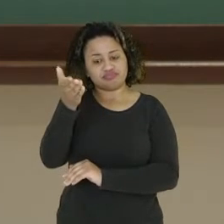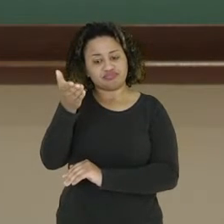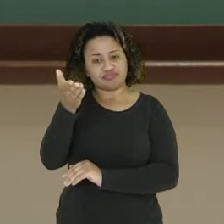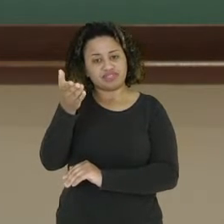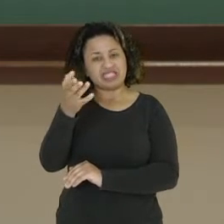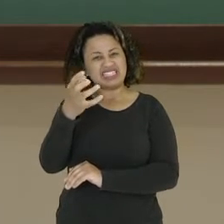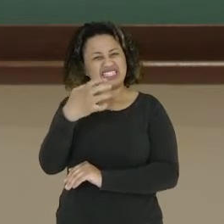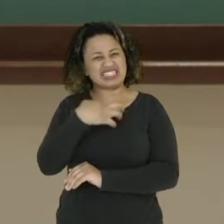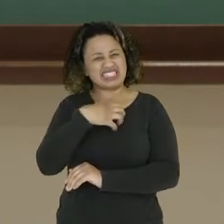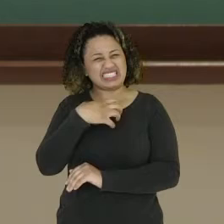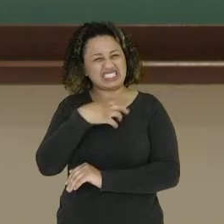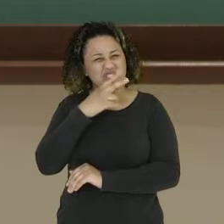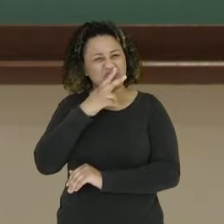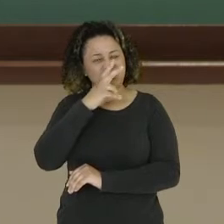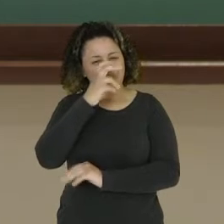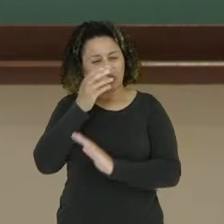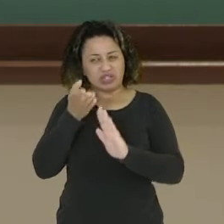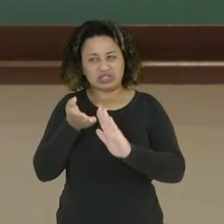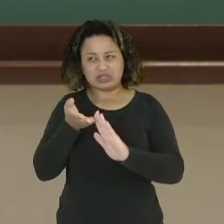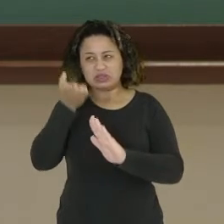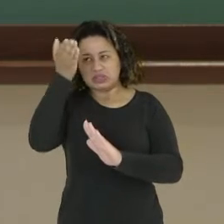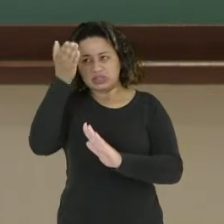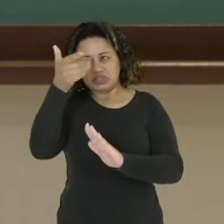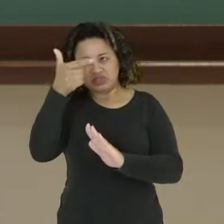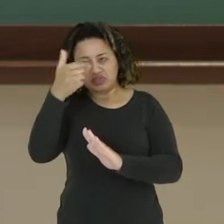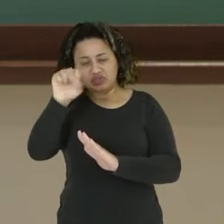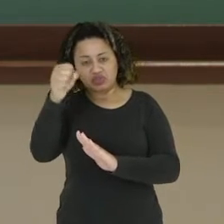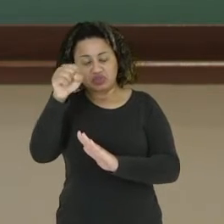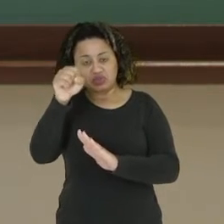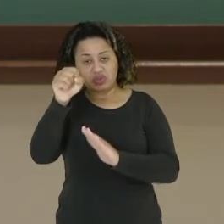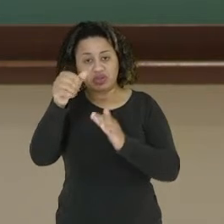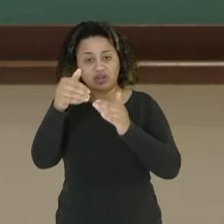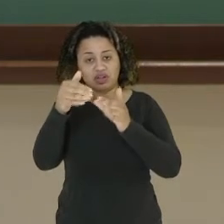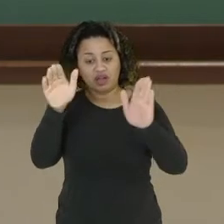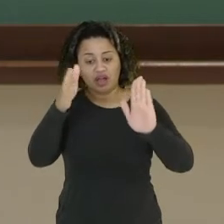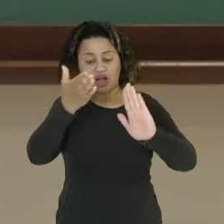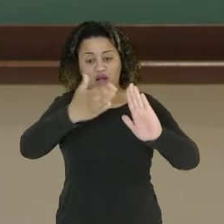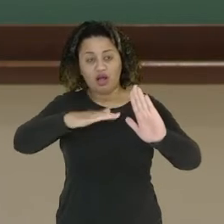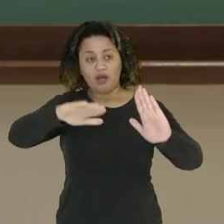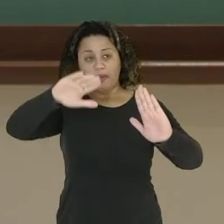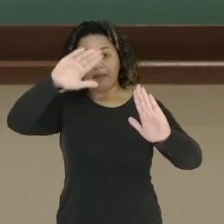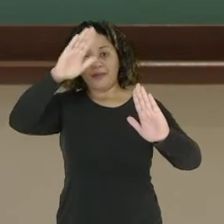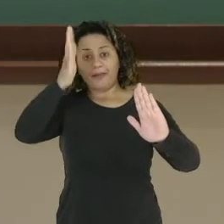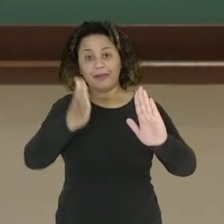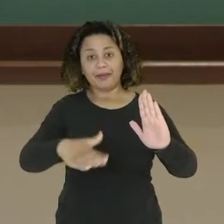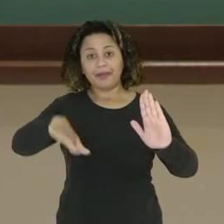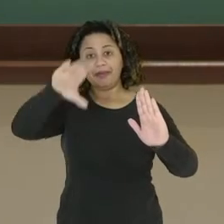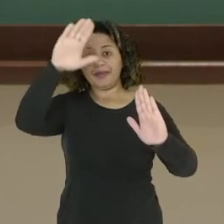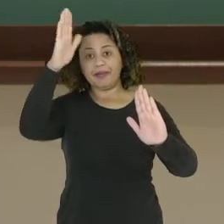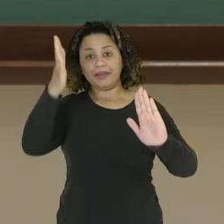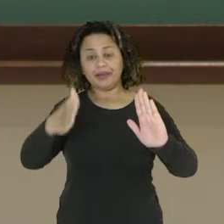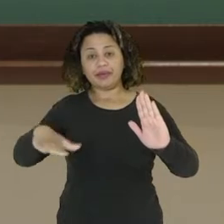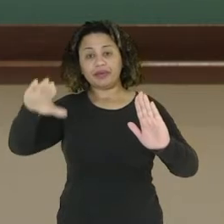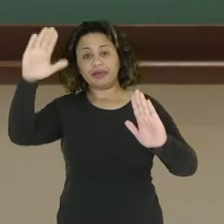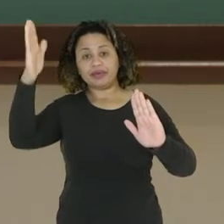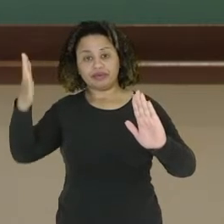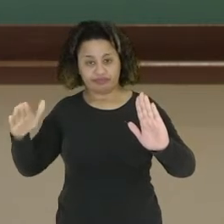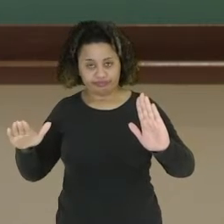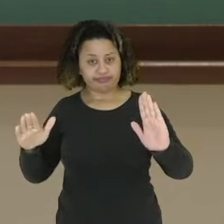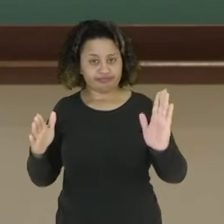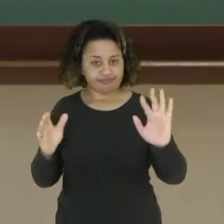e aí você eleva para 28. Você está amplificando a onda. Você está aumentando a amplitude dessa